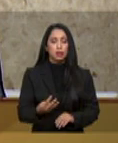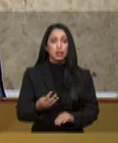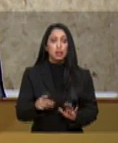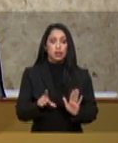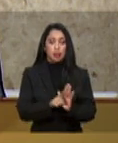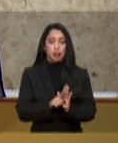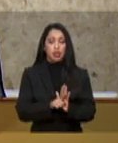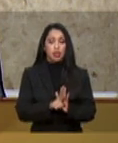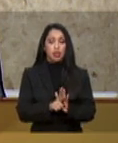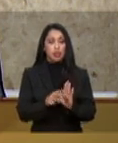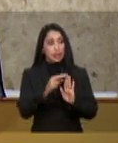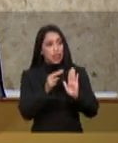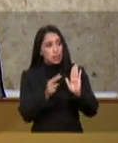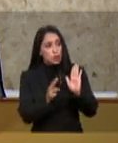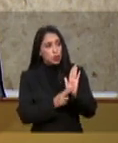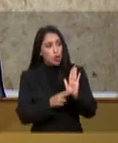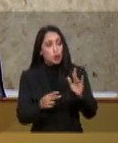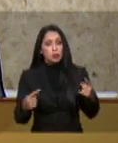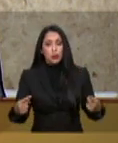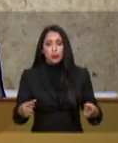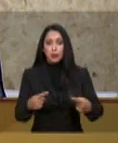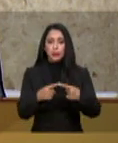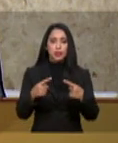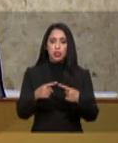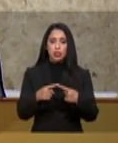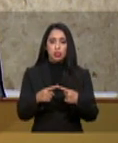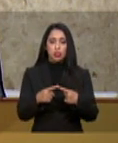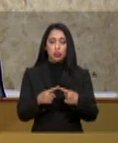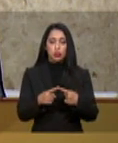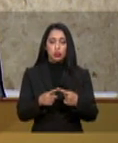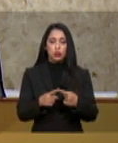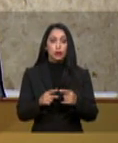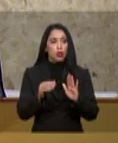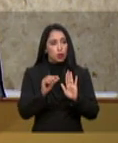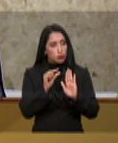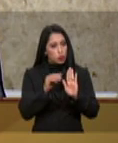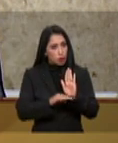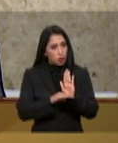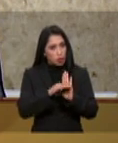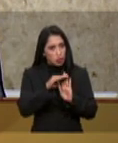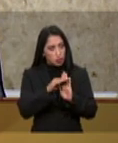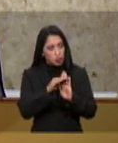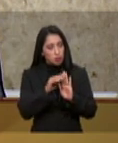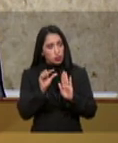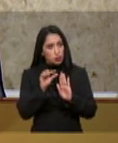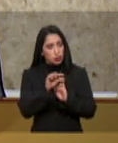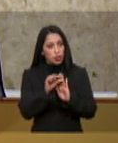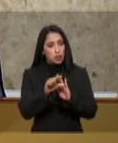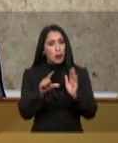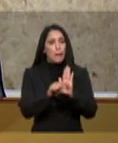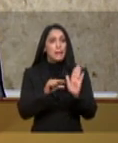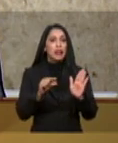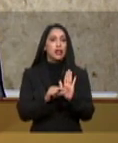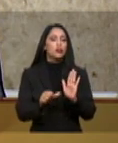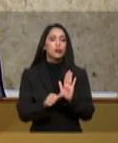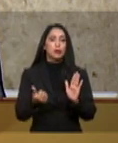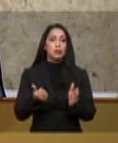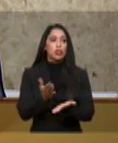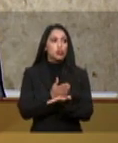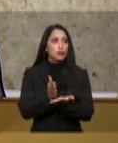tem conteúdo normativo com o mesmo sentido da previsão constante no caput. Por exemplo, o parágrafo 1º, que fala de parcelamento de